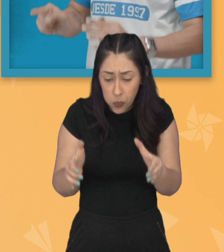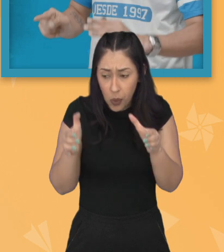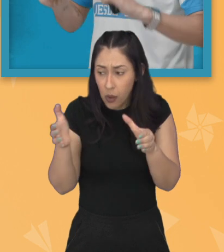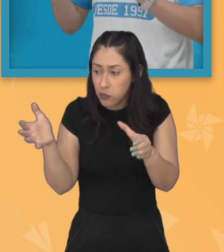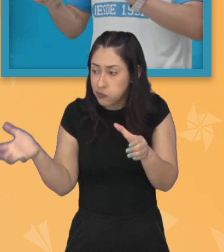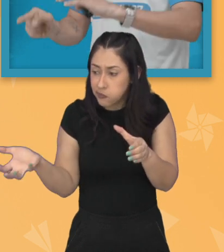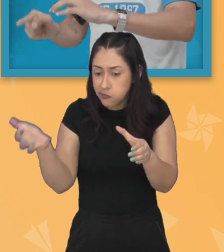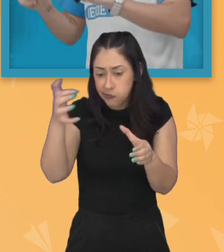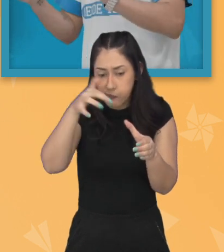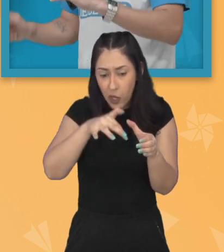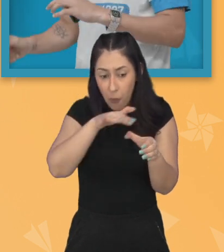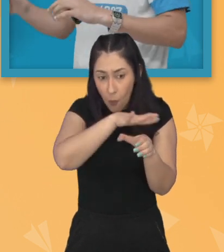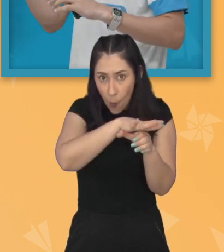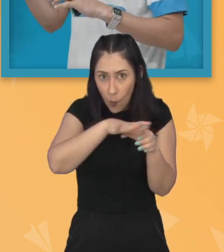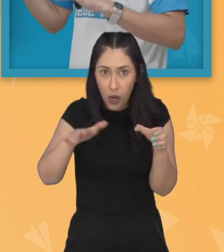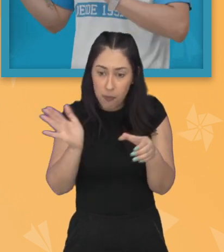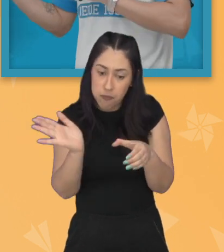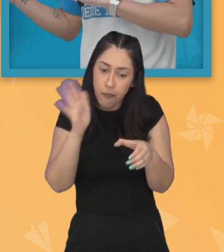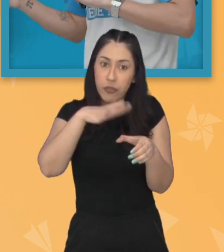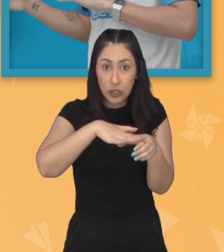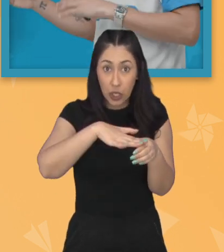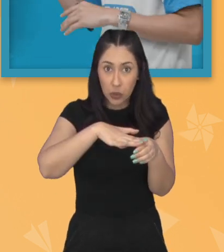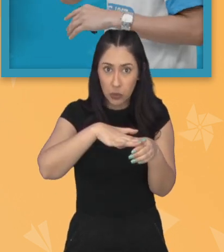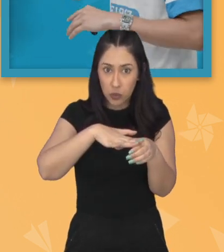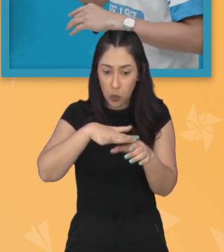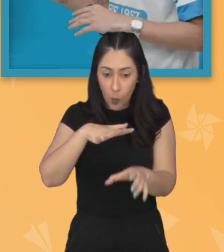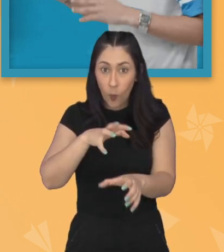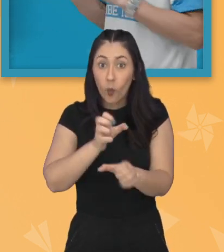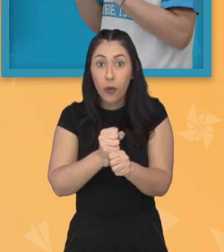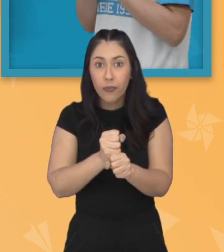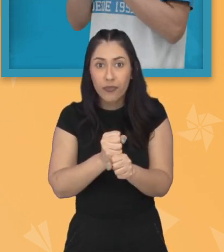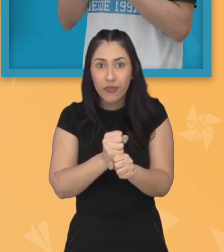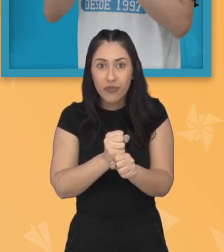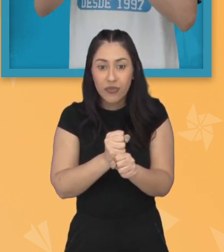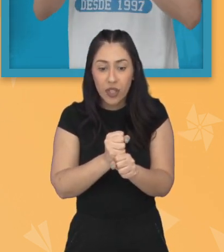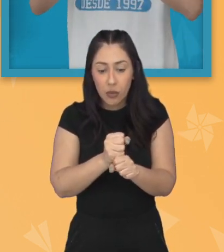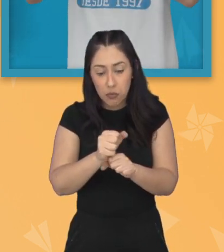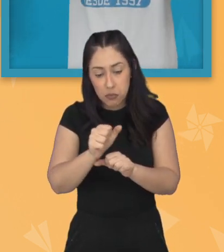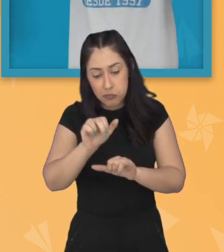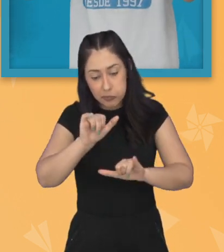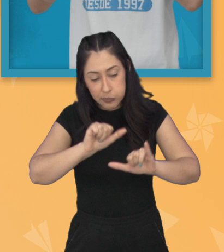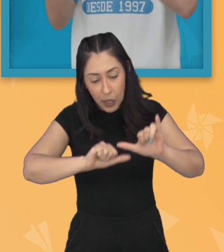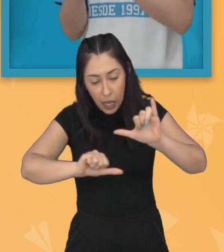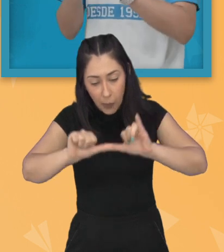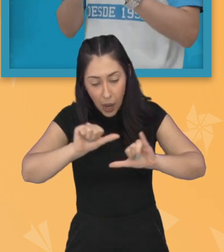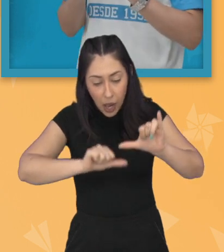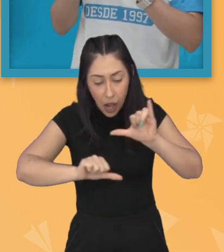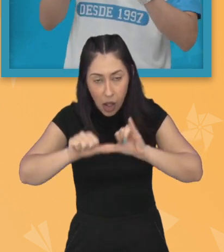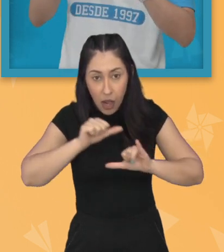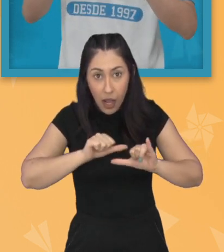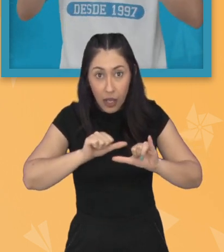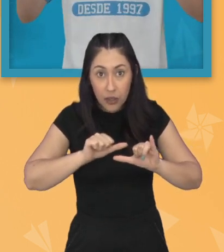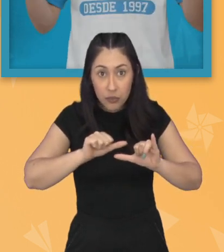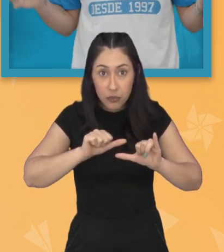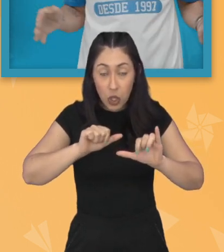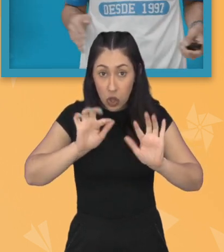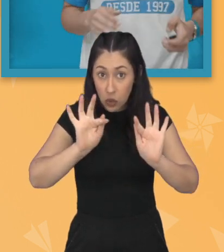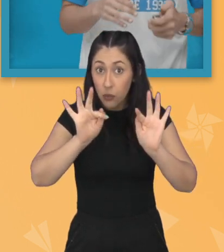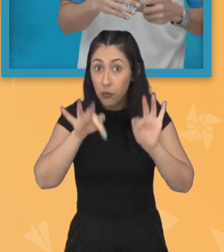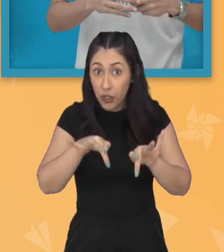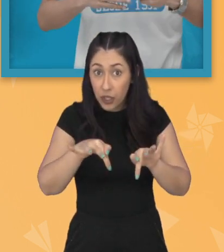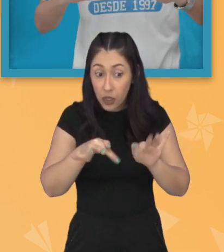das massas dos produtos da reação, ponto, fecha aspas. Eu falei, tudo isso falando do recipiente fechado, né, como eu falei, se a gente faz